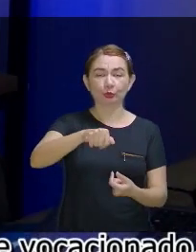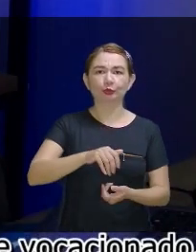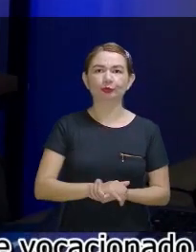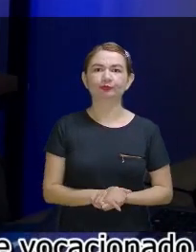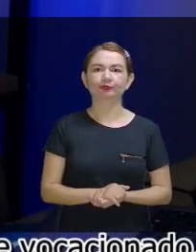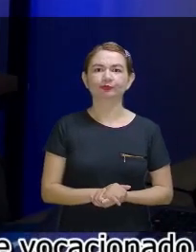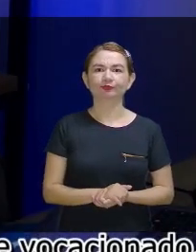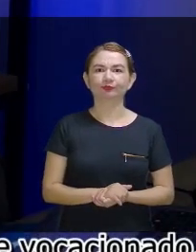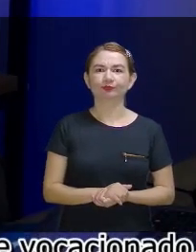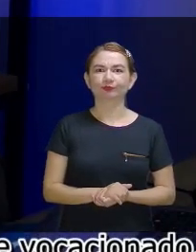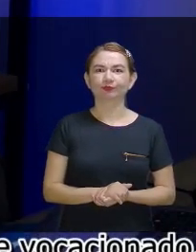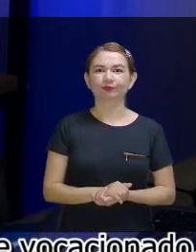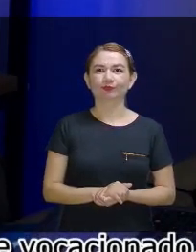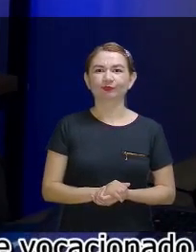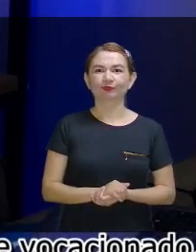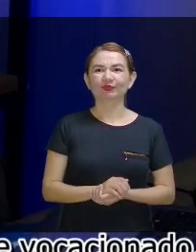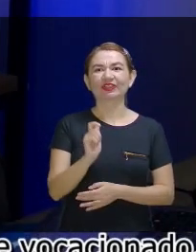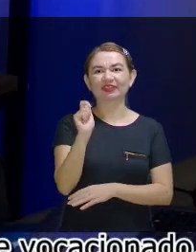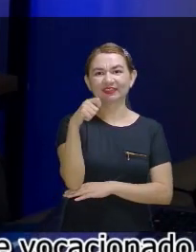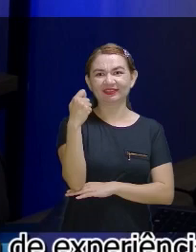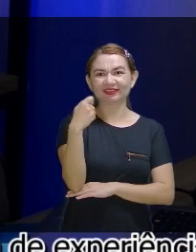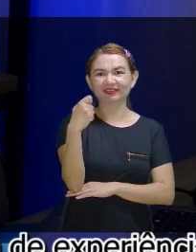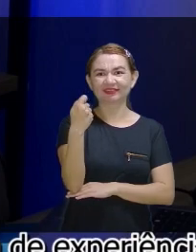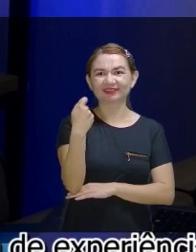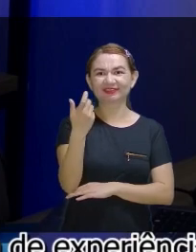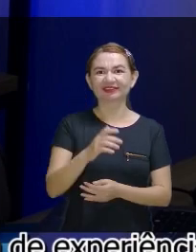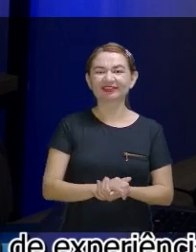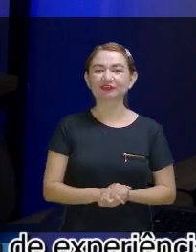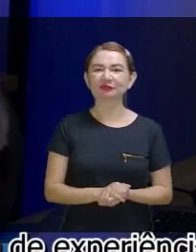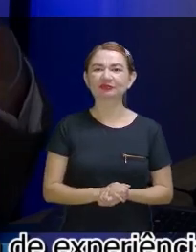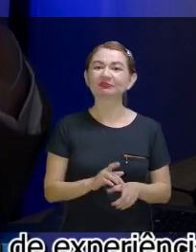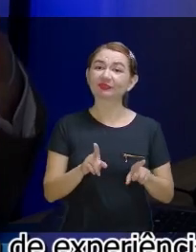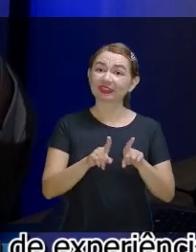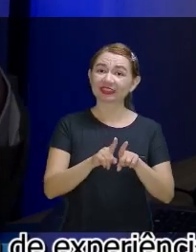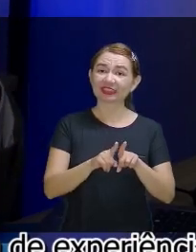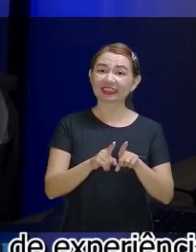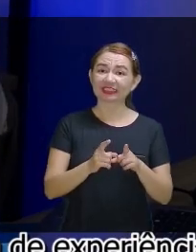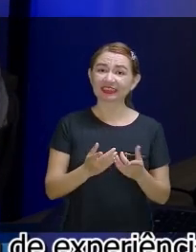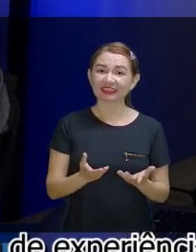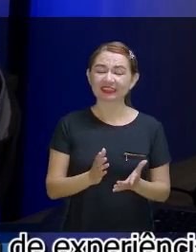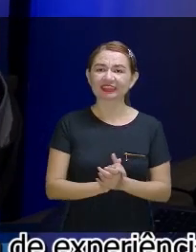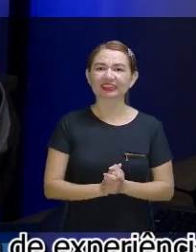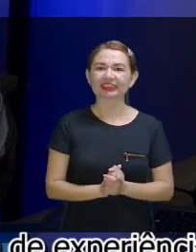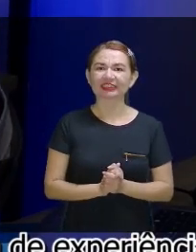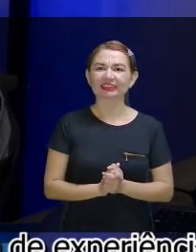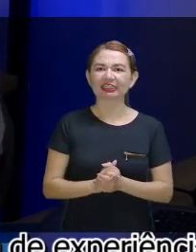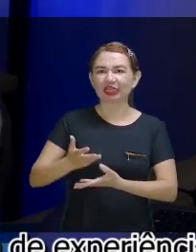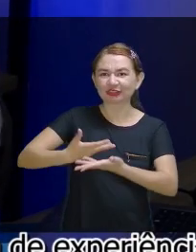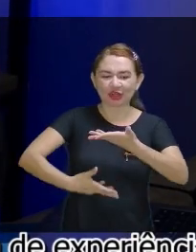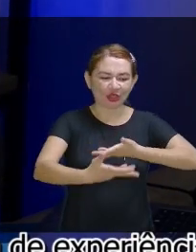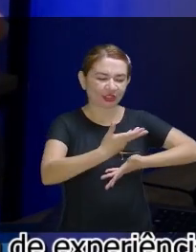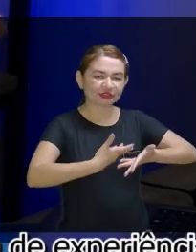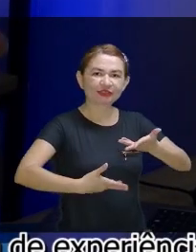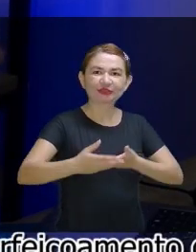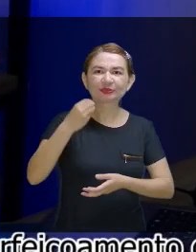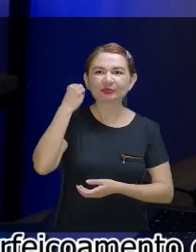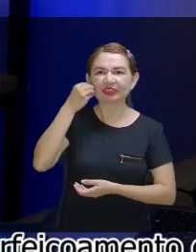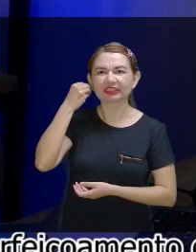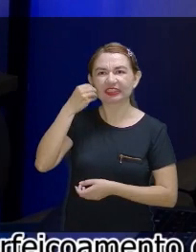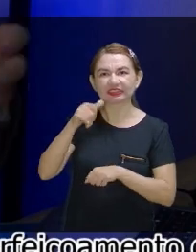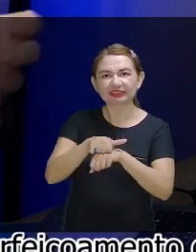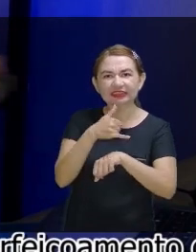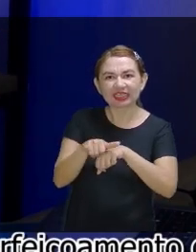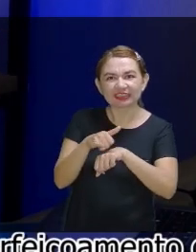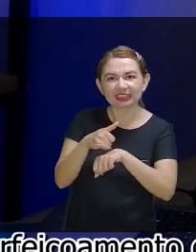Grande do Sul é bastante vocacionado, doutora Vanderlei. Foco no apresentador Orion Teixeira. Permite, então, essa troca de experiências, esse intercâmbio. Como é